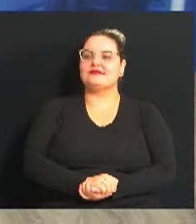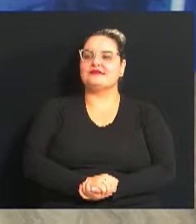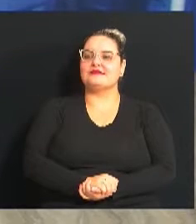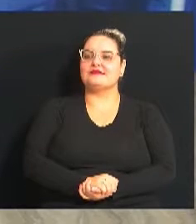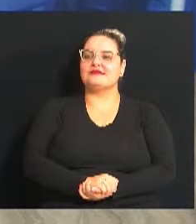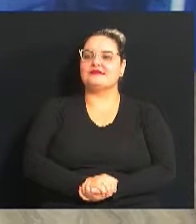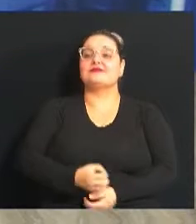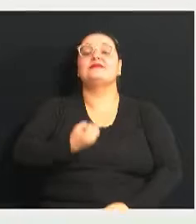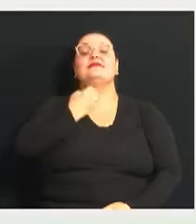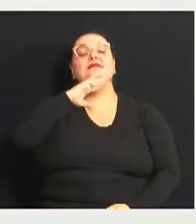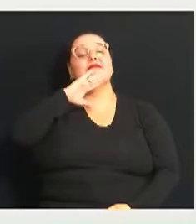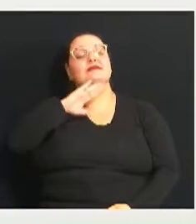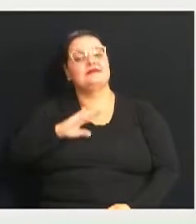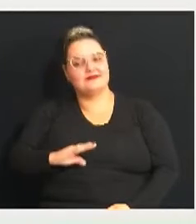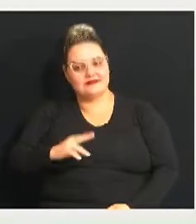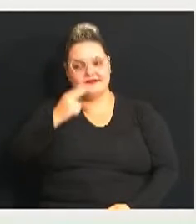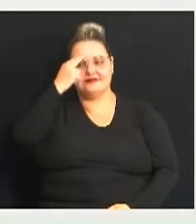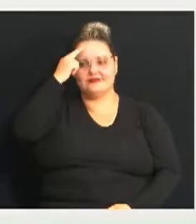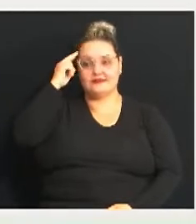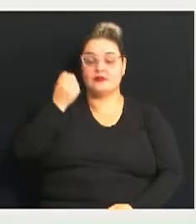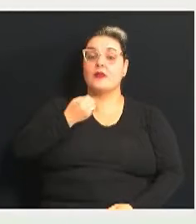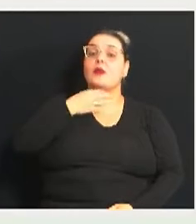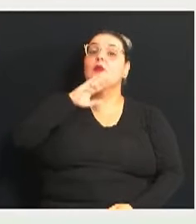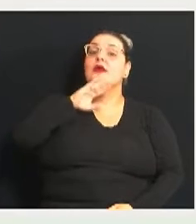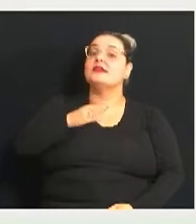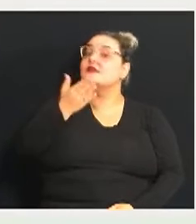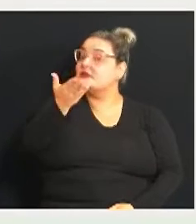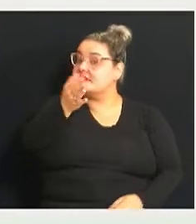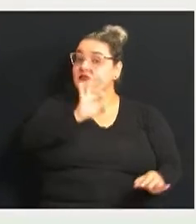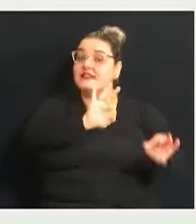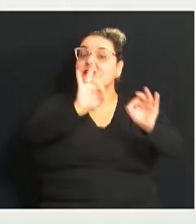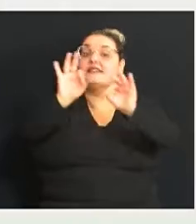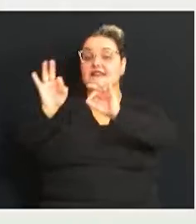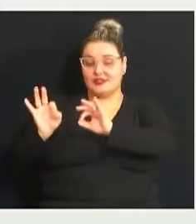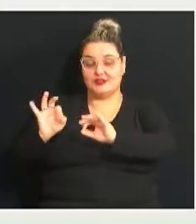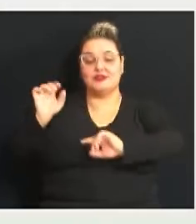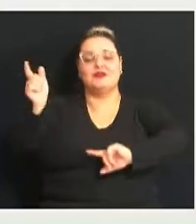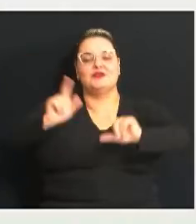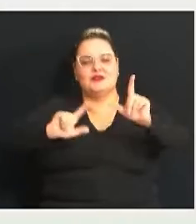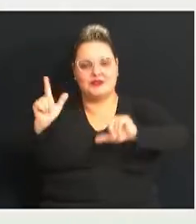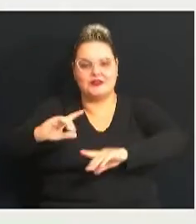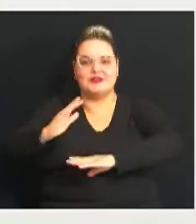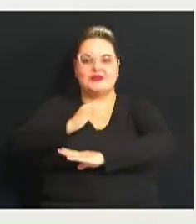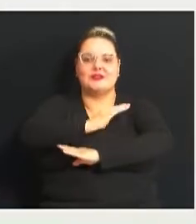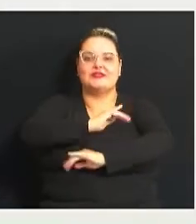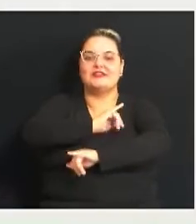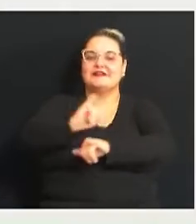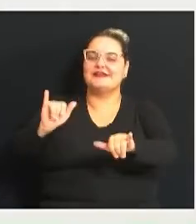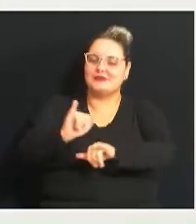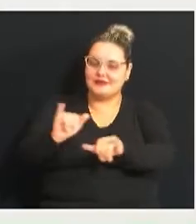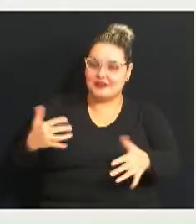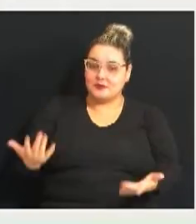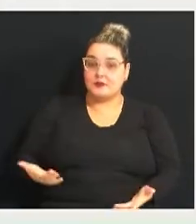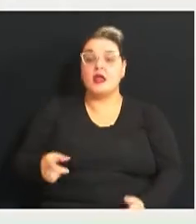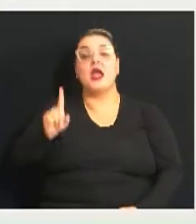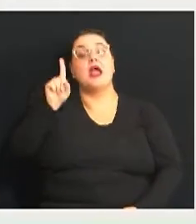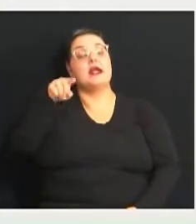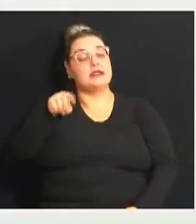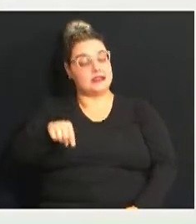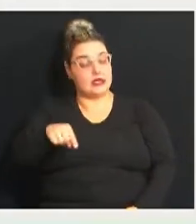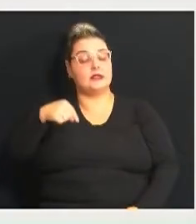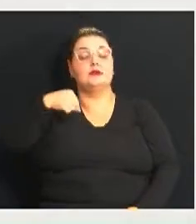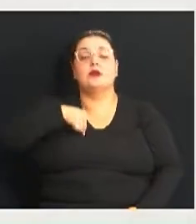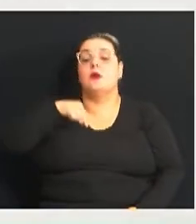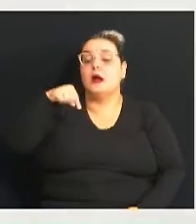Boa tarde, Gabriel. Boa tarde para você que está acompanhando o Jornal Câmara Notícia. Exatamente, hoje eu estou aqui na Lagoa do